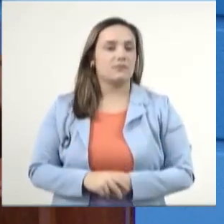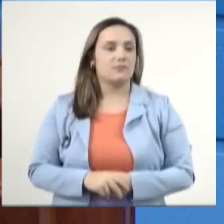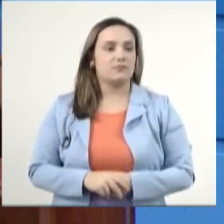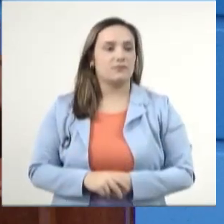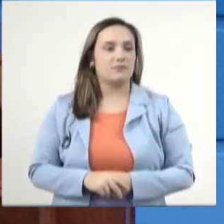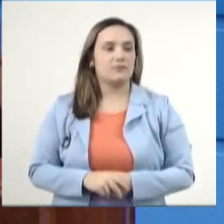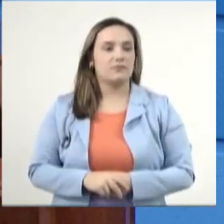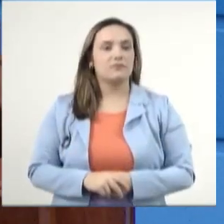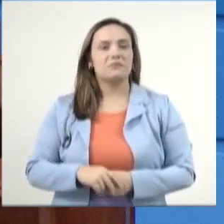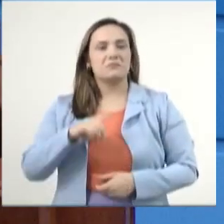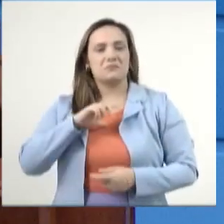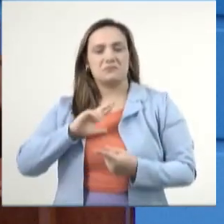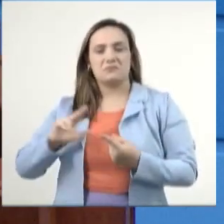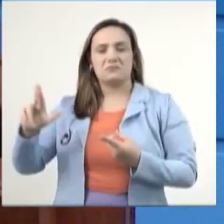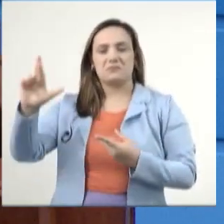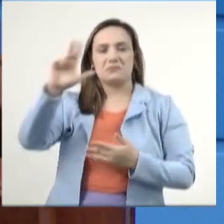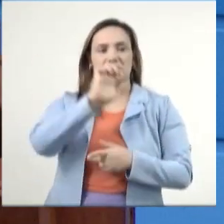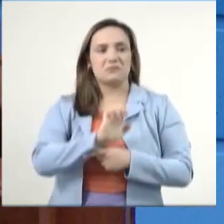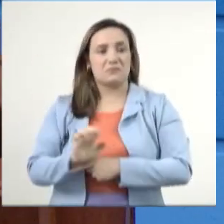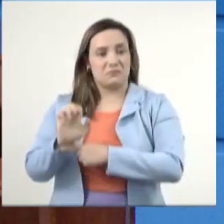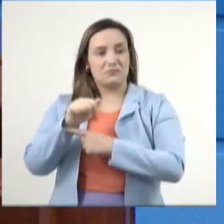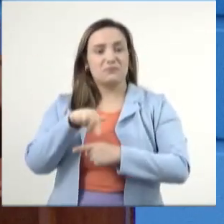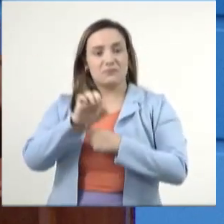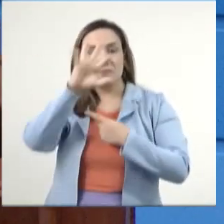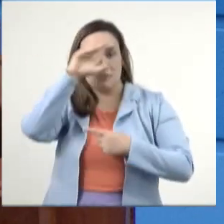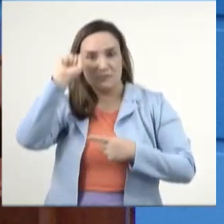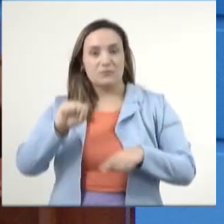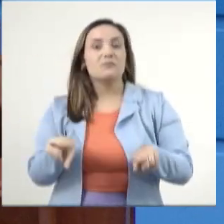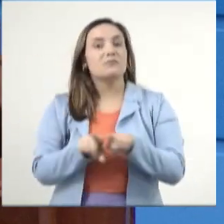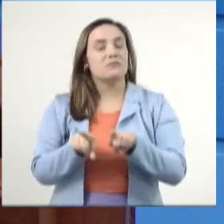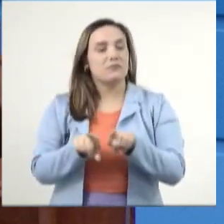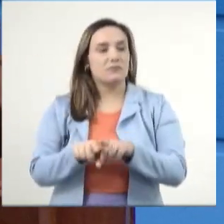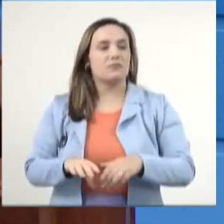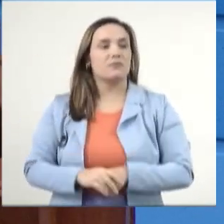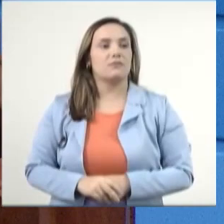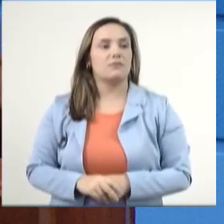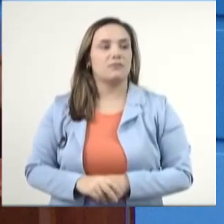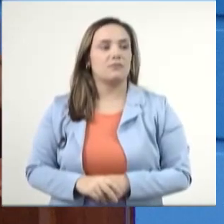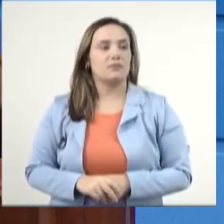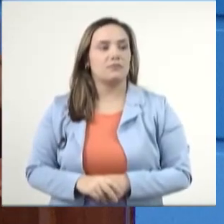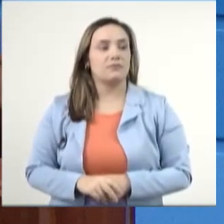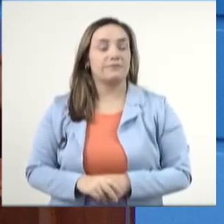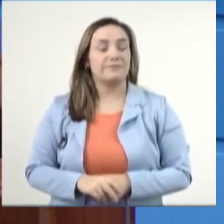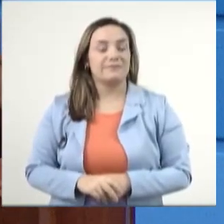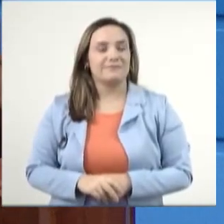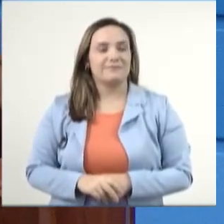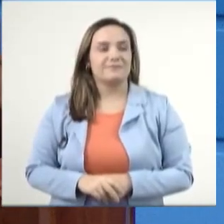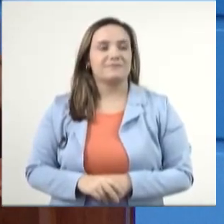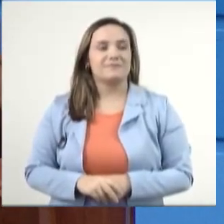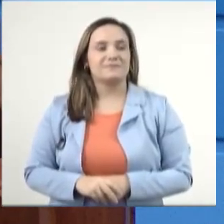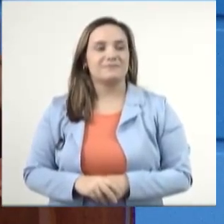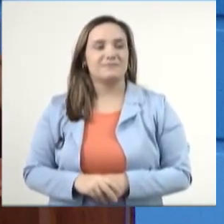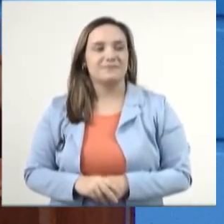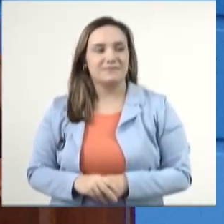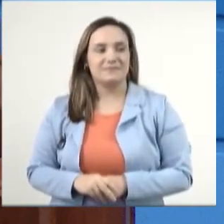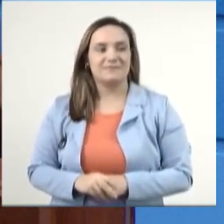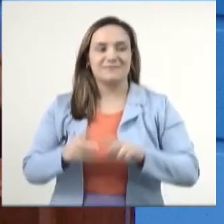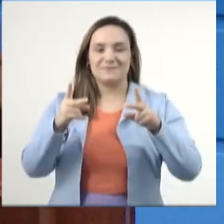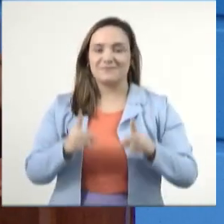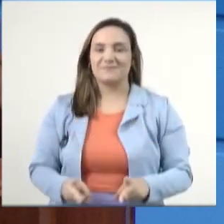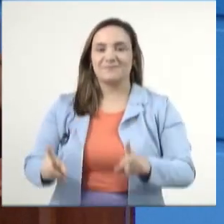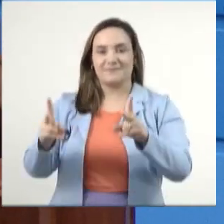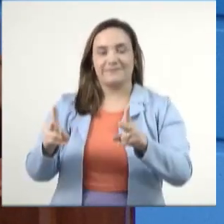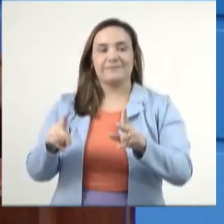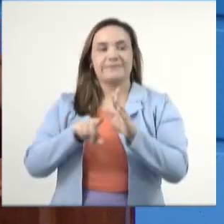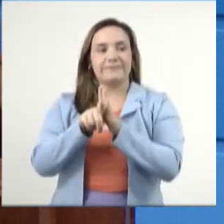em vários estados, inclusive aqui no Mato Grosso do Sul, para dar continuidade